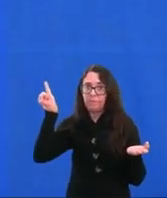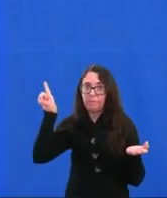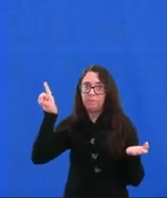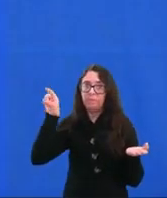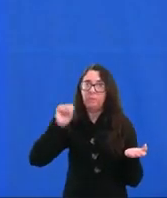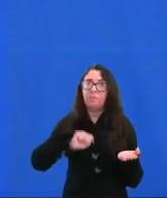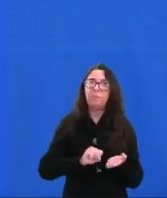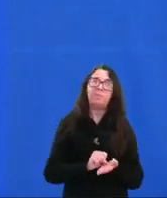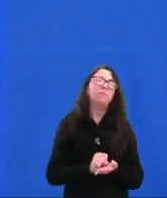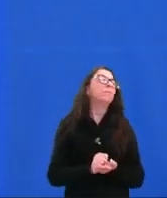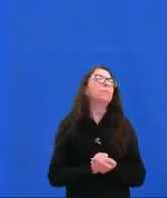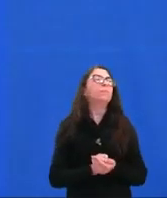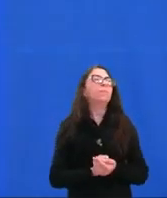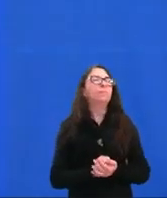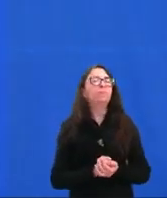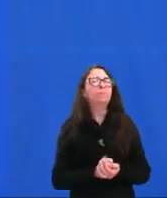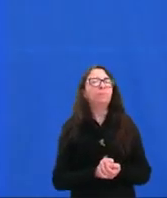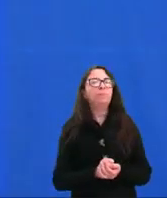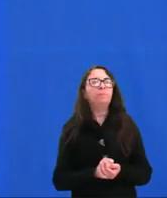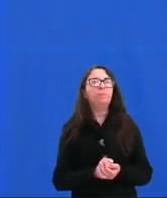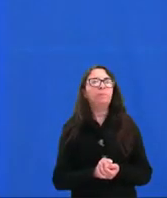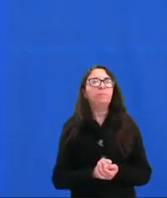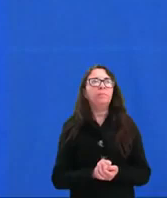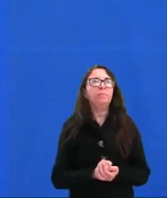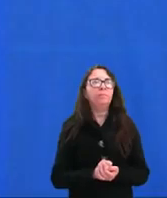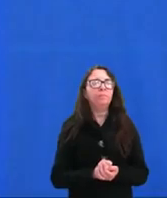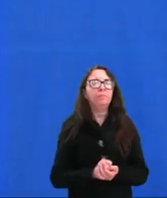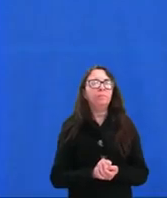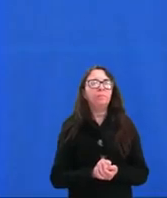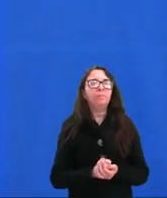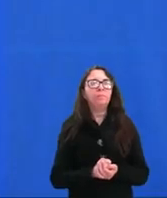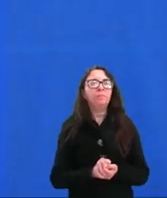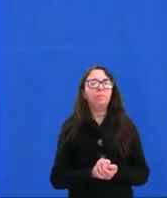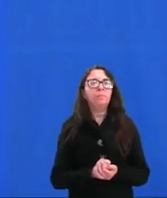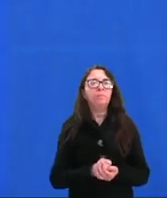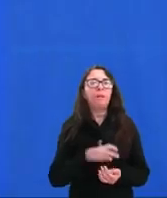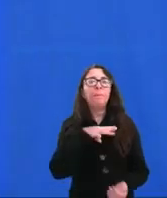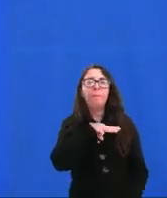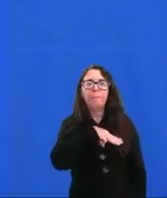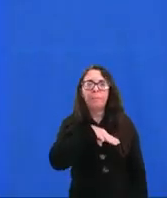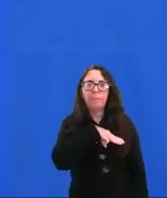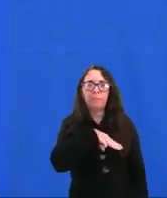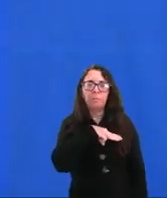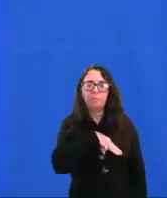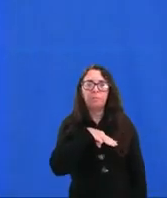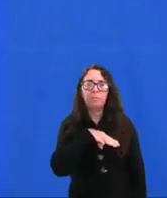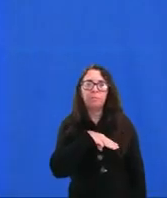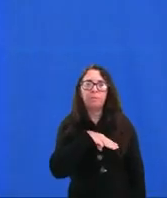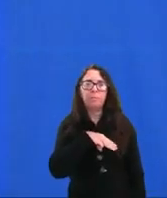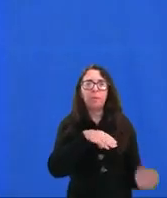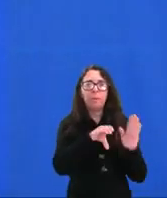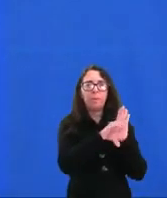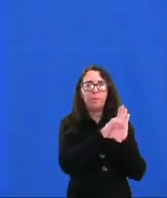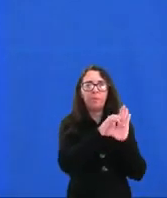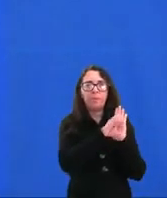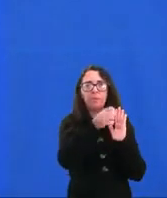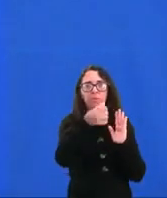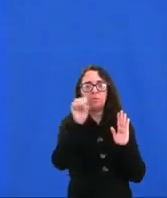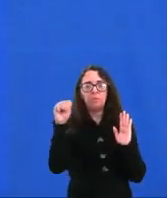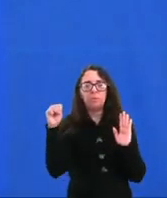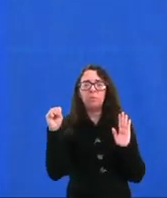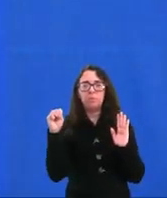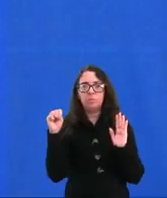levar os propósitos redentores de Deus. Mateus 18,